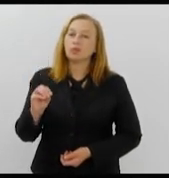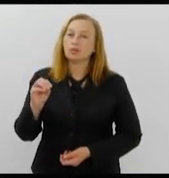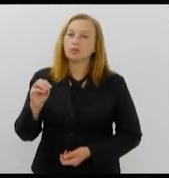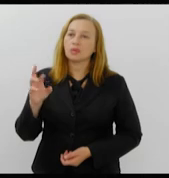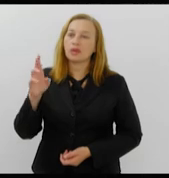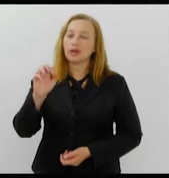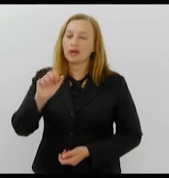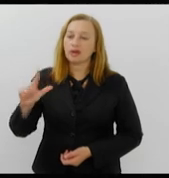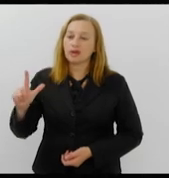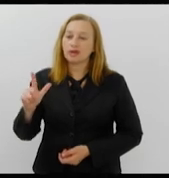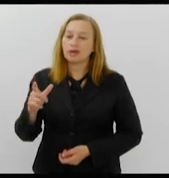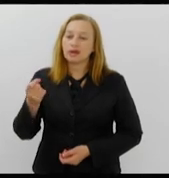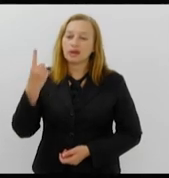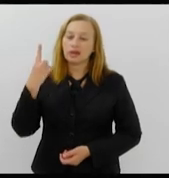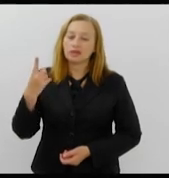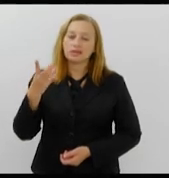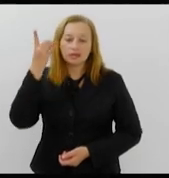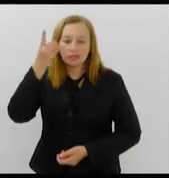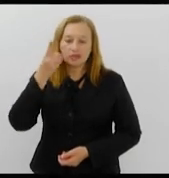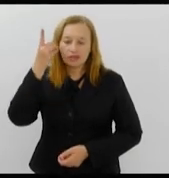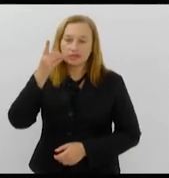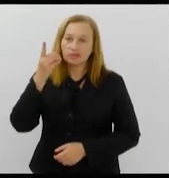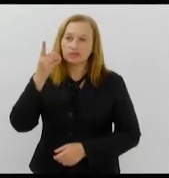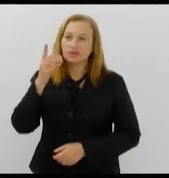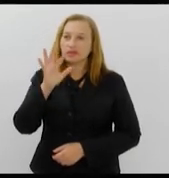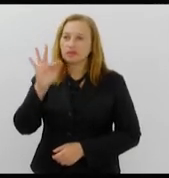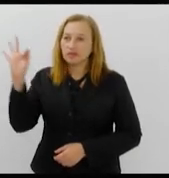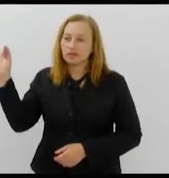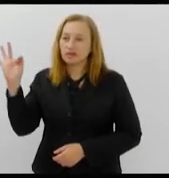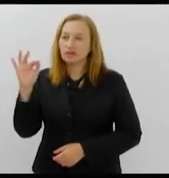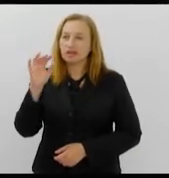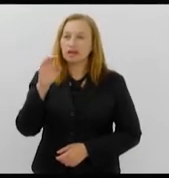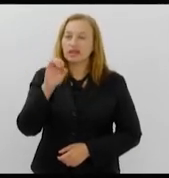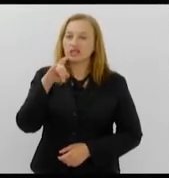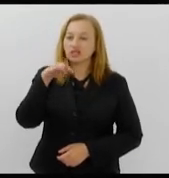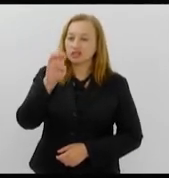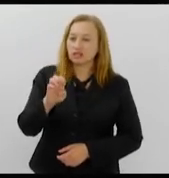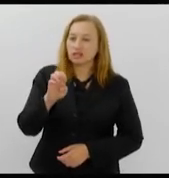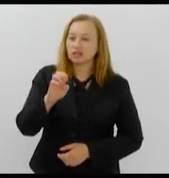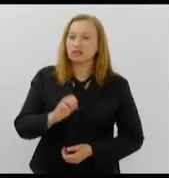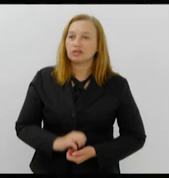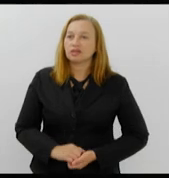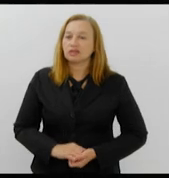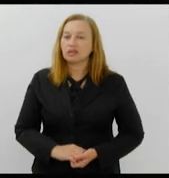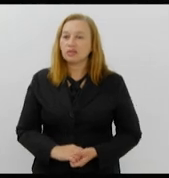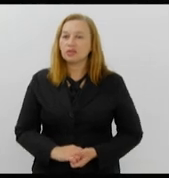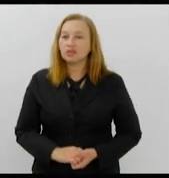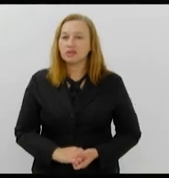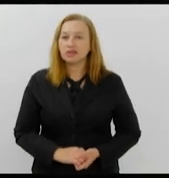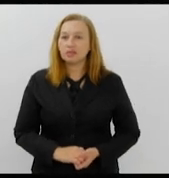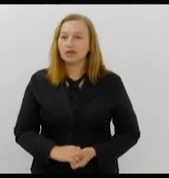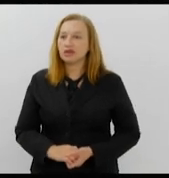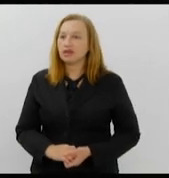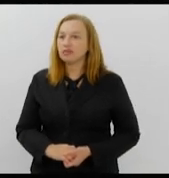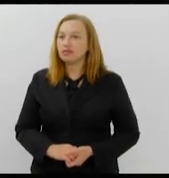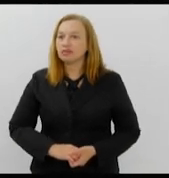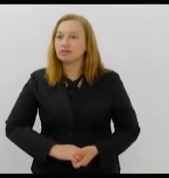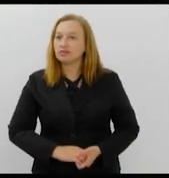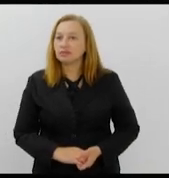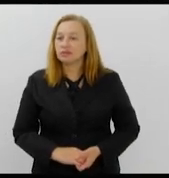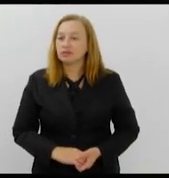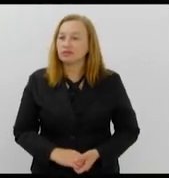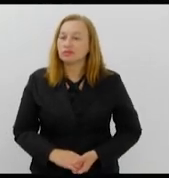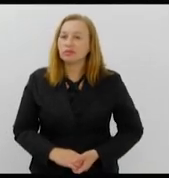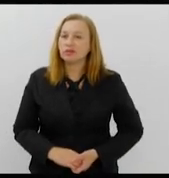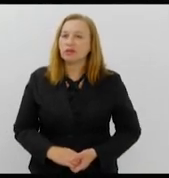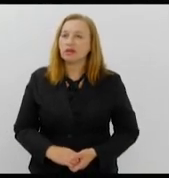ex-deputado federal e prefeito pelo segundo mandato, Alexandre Cefiotti, apesar de uma disputa muito